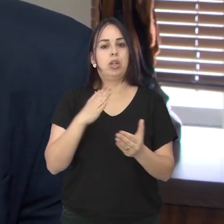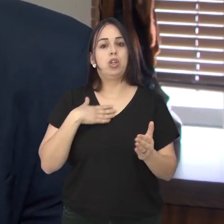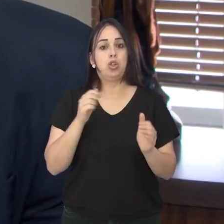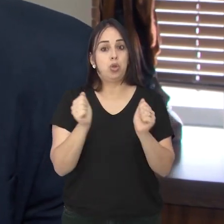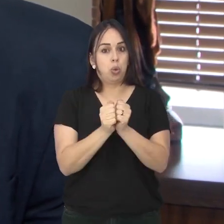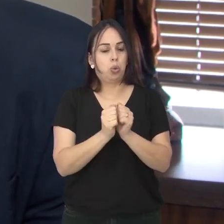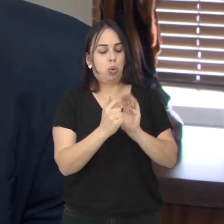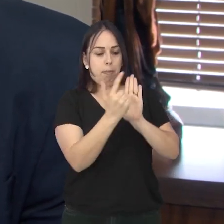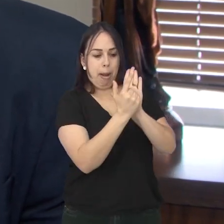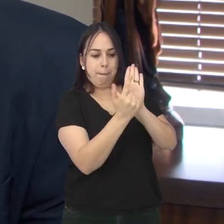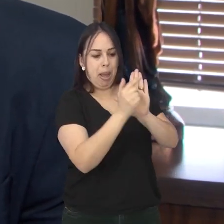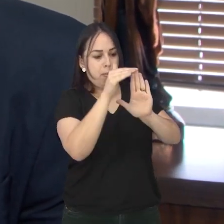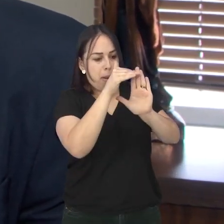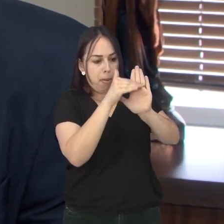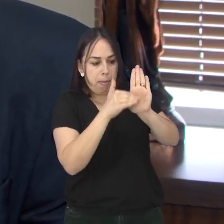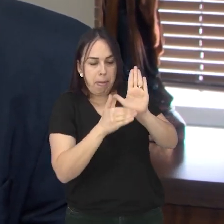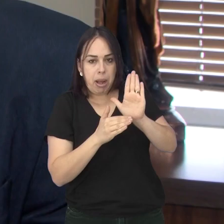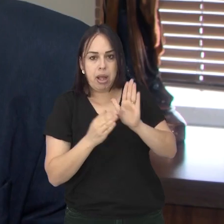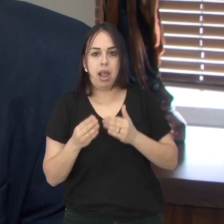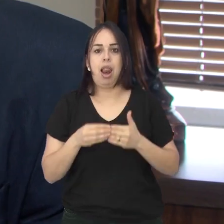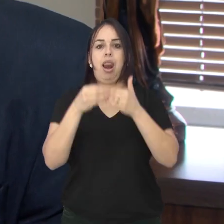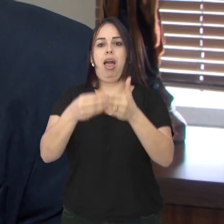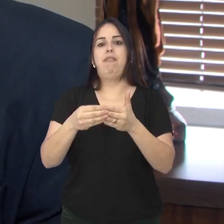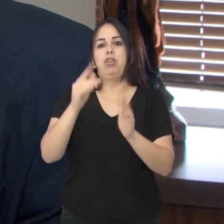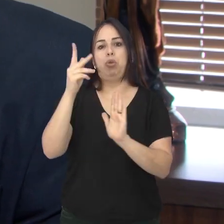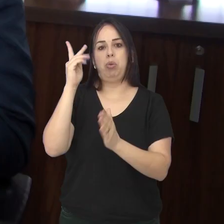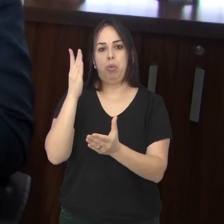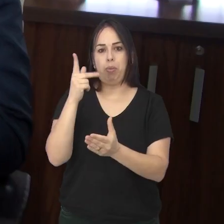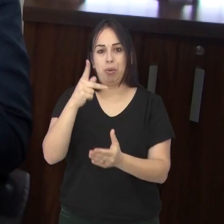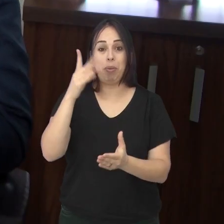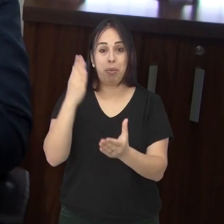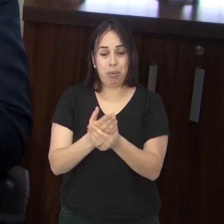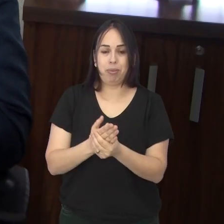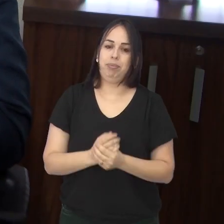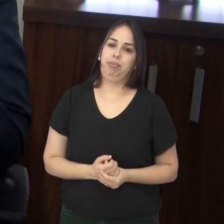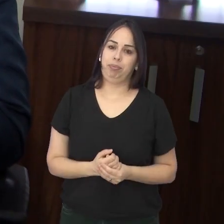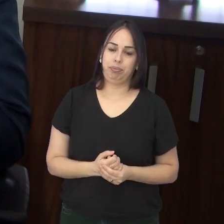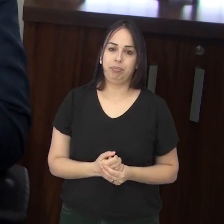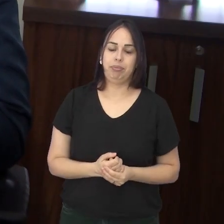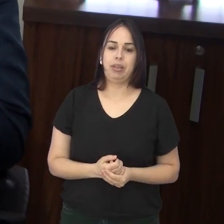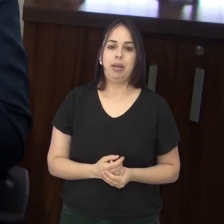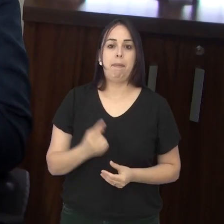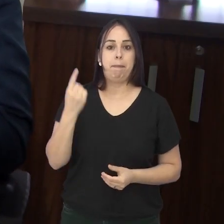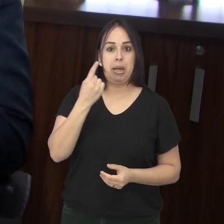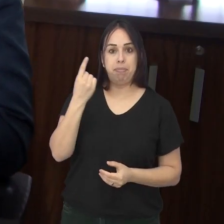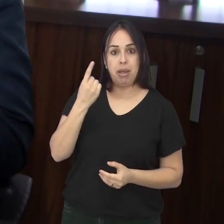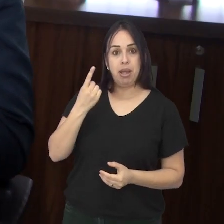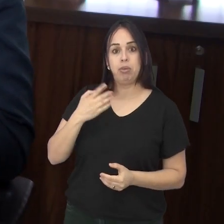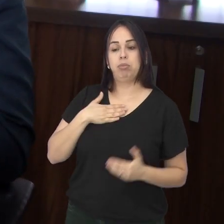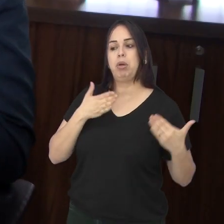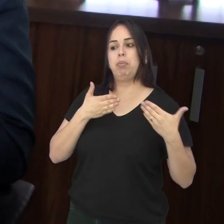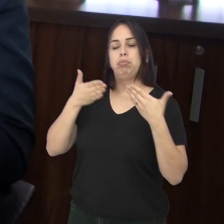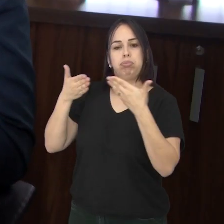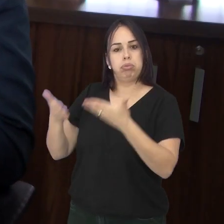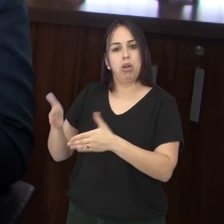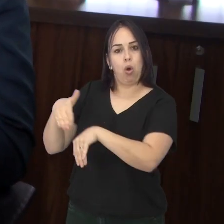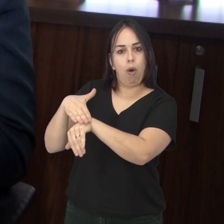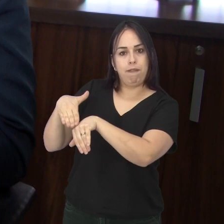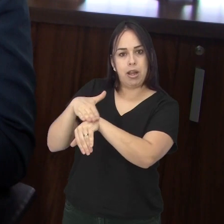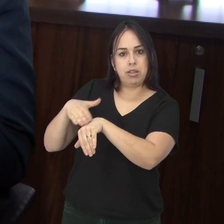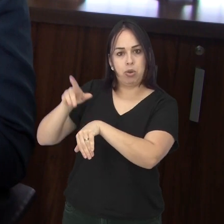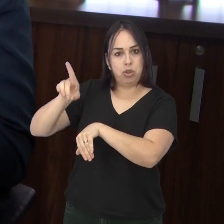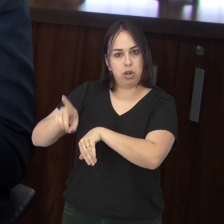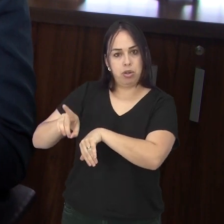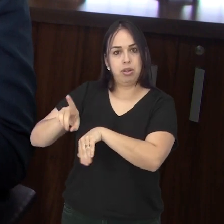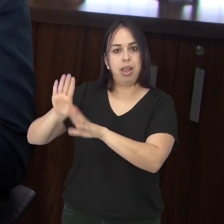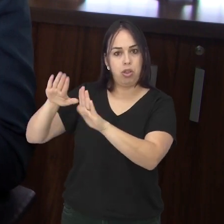materiais, juntamente com documentos pessoais em mãos. O pai, no primeiro momento, procura a direção da escola. Com